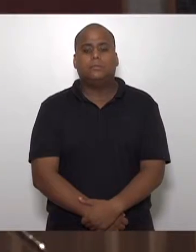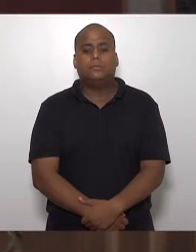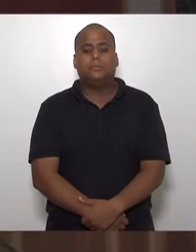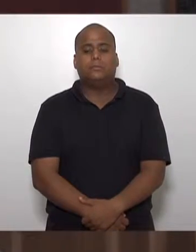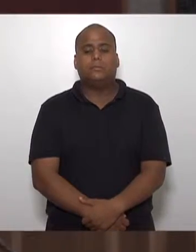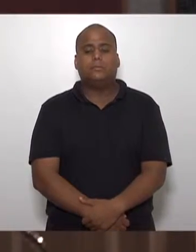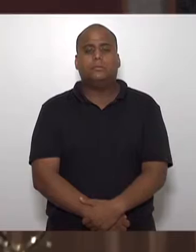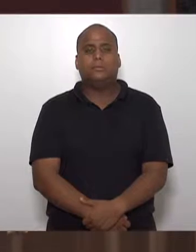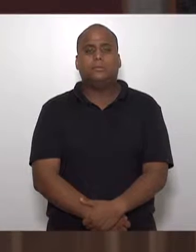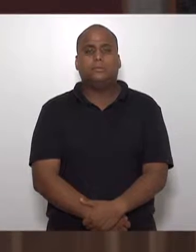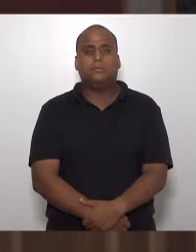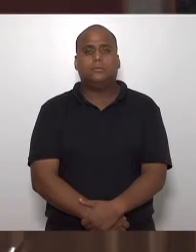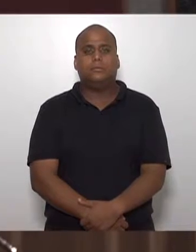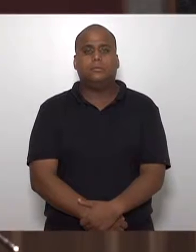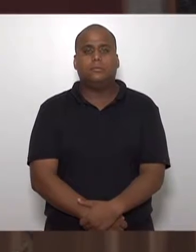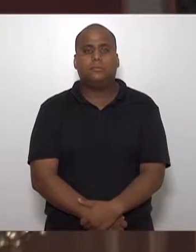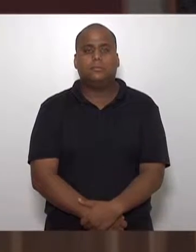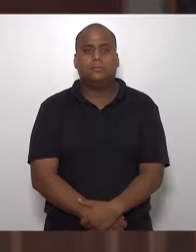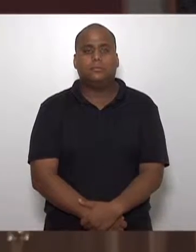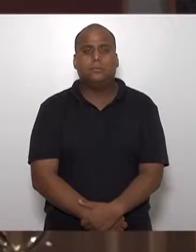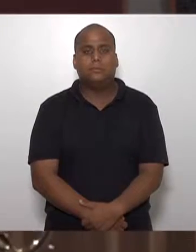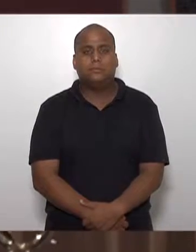com go